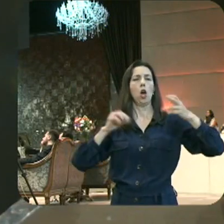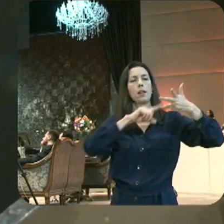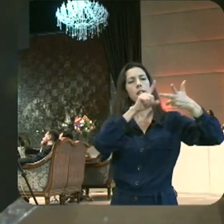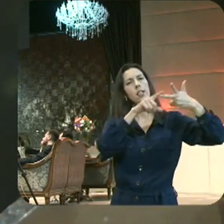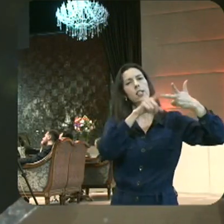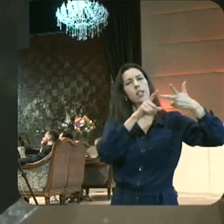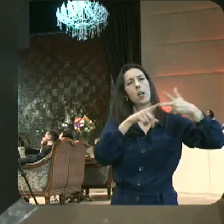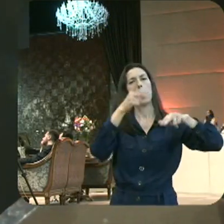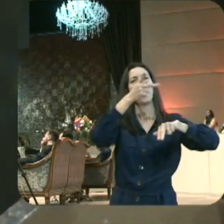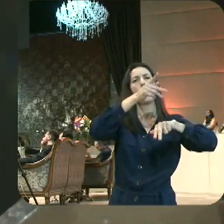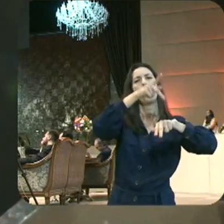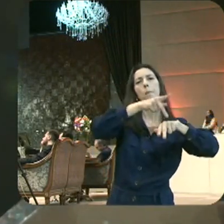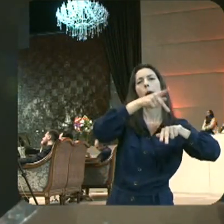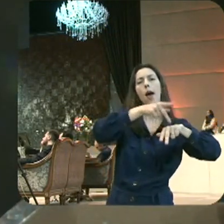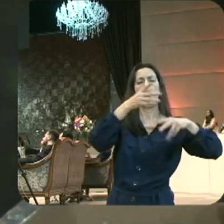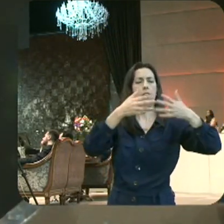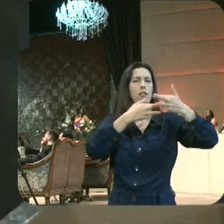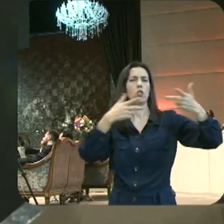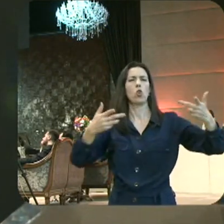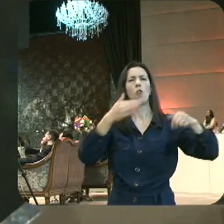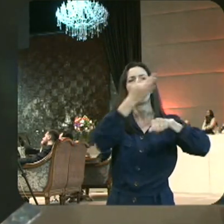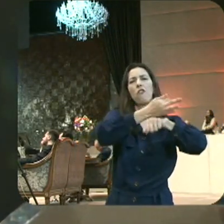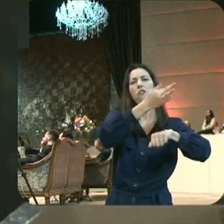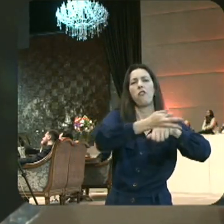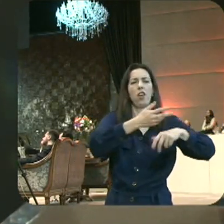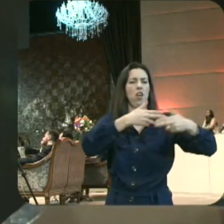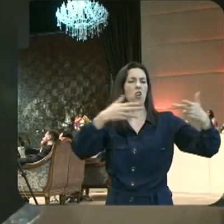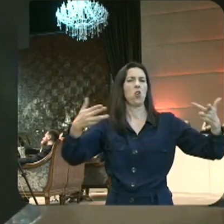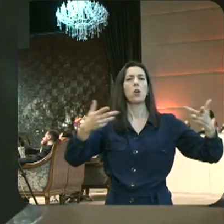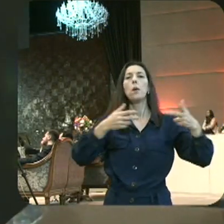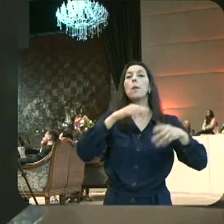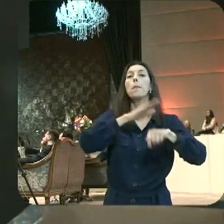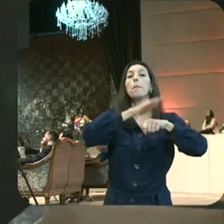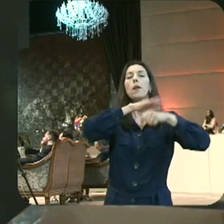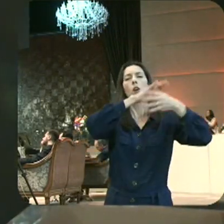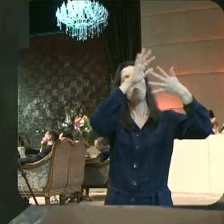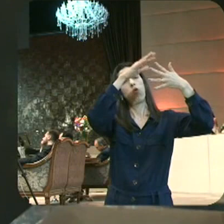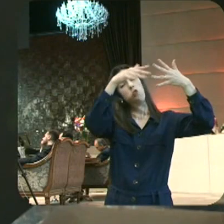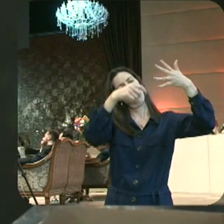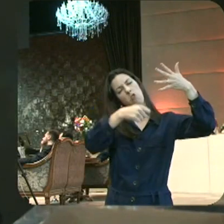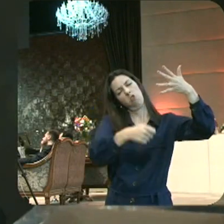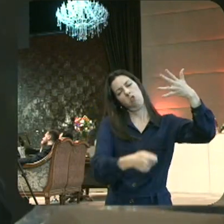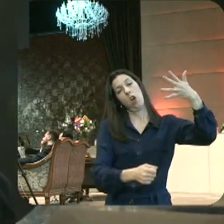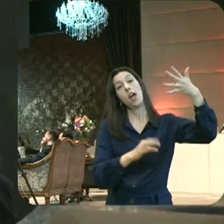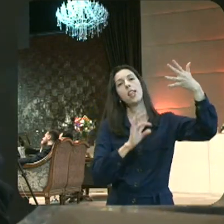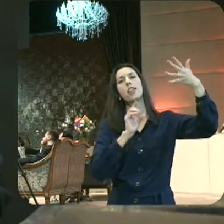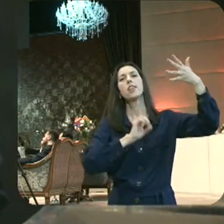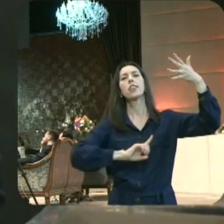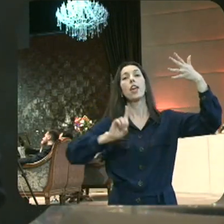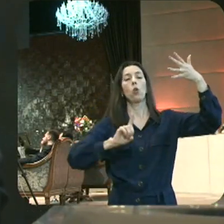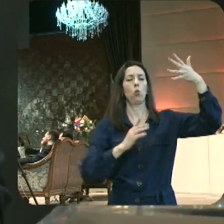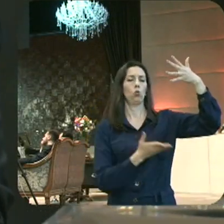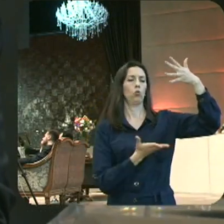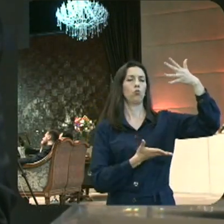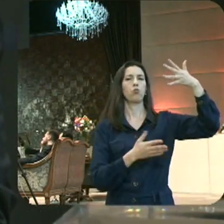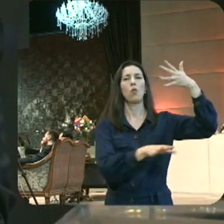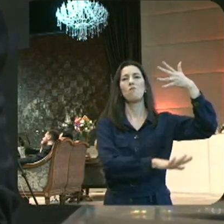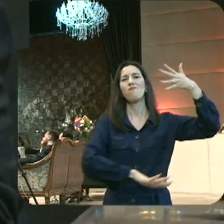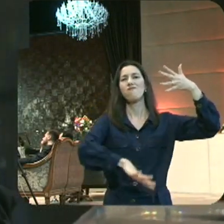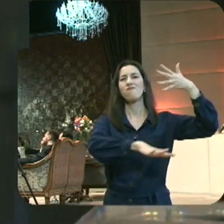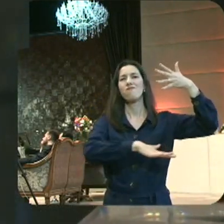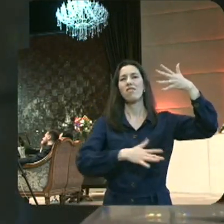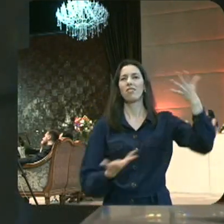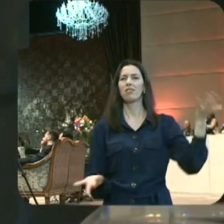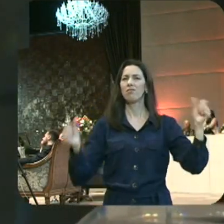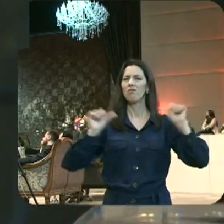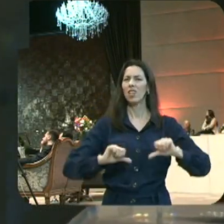Senhor? Quão importante Ele é na tua vida? E aqui é uma coisa tremenda, porque às